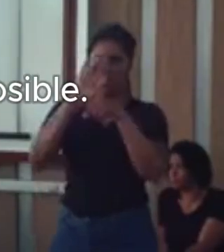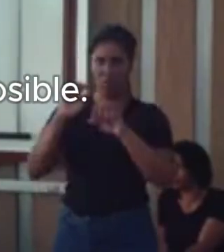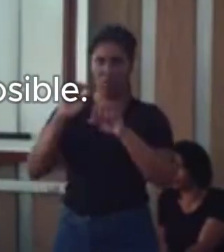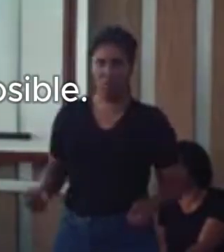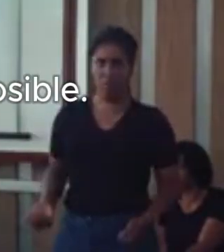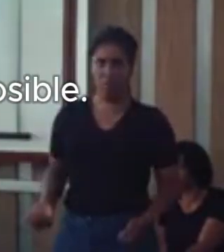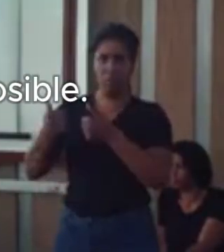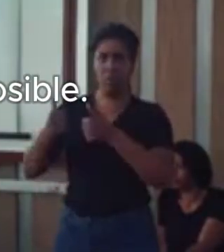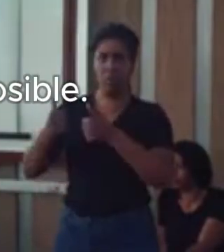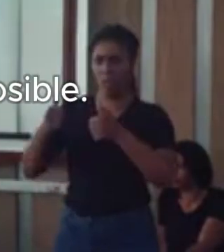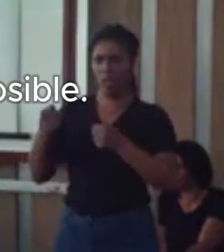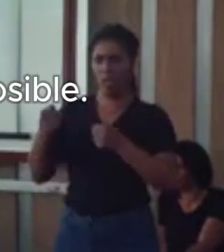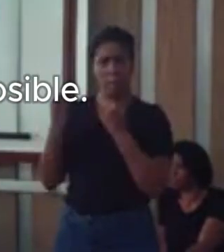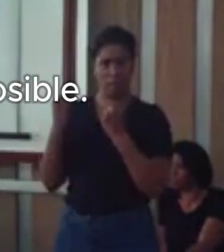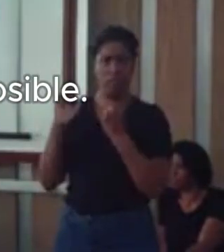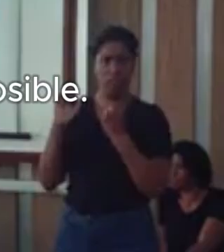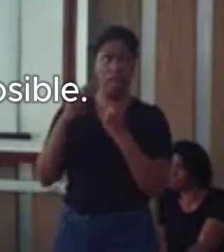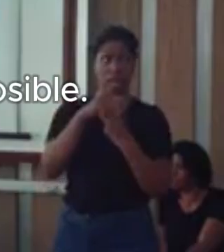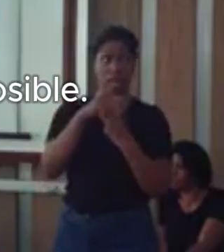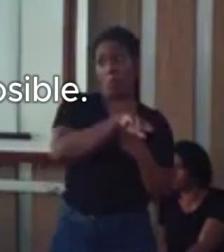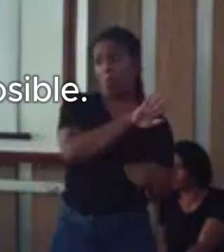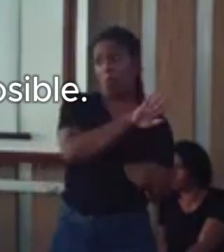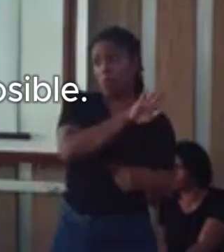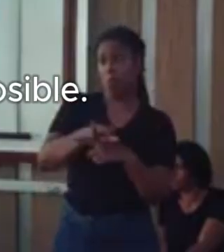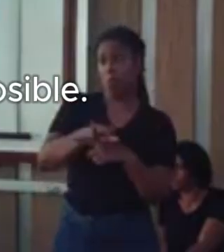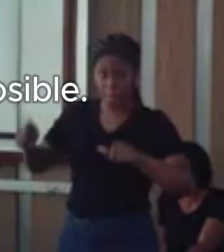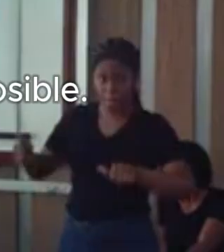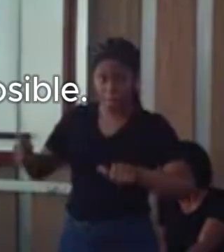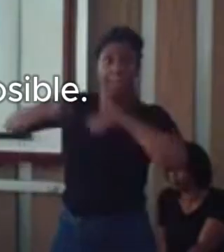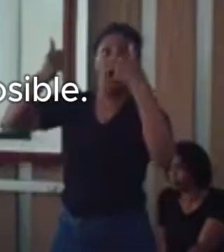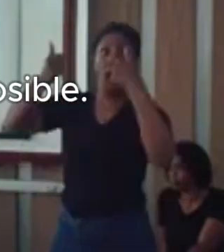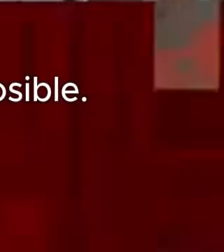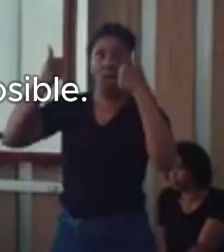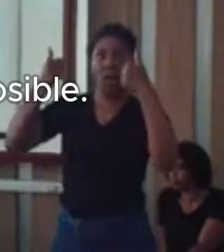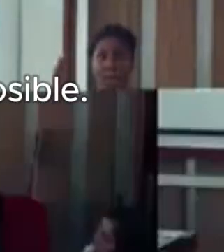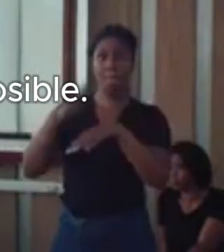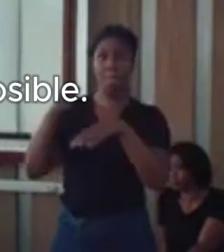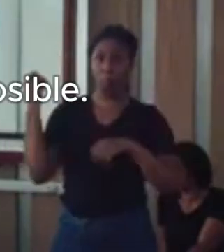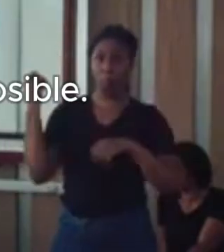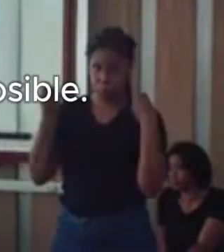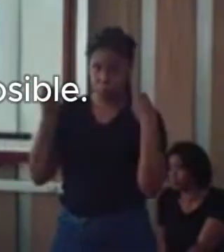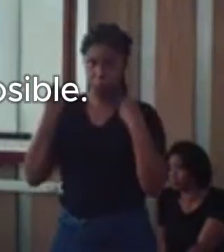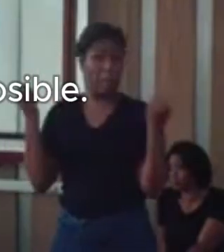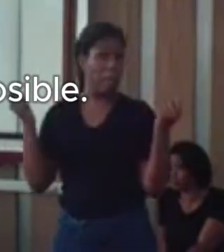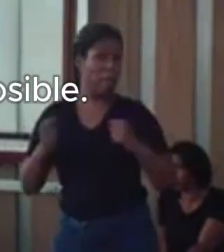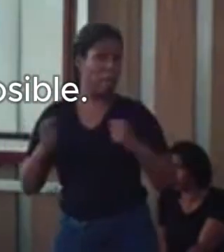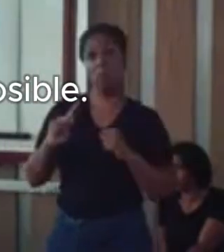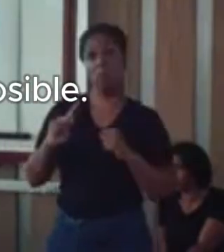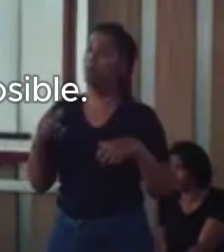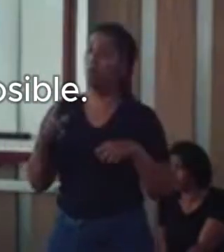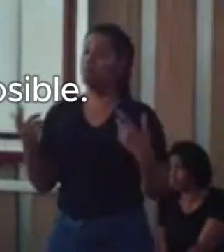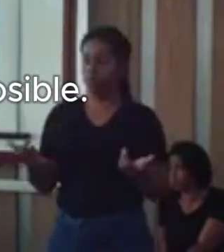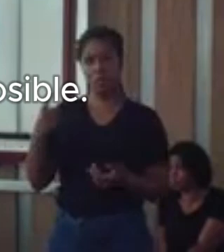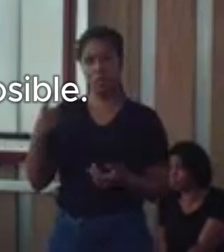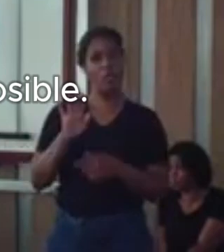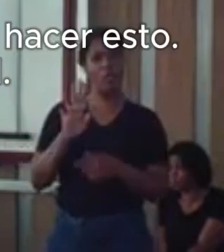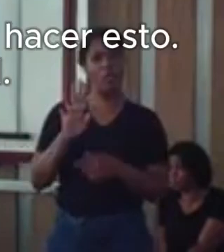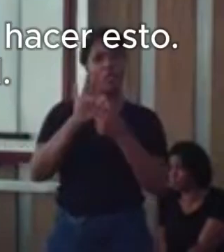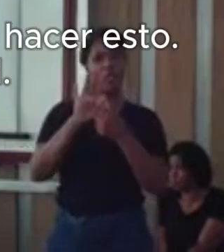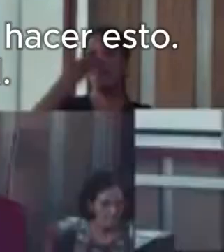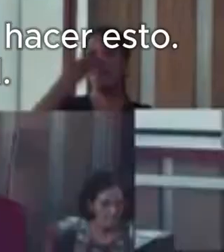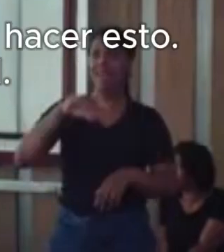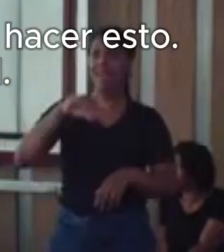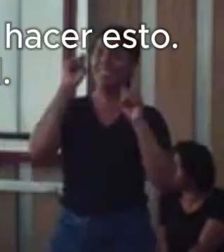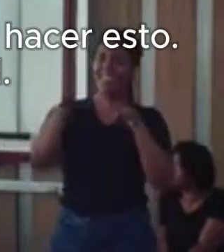ficar mais poderosa? E aí foi exatamente isso que a gente foi demonstrando que sim. Então, o que é essa lampadinha aqui?